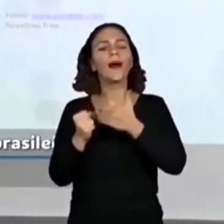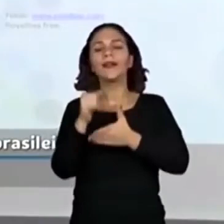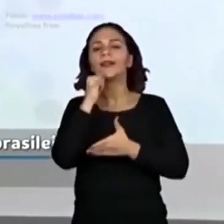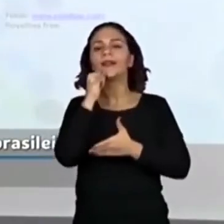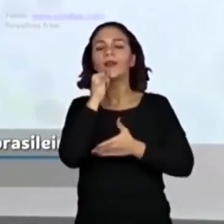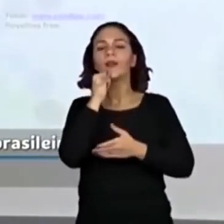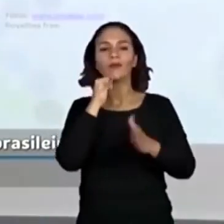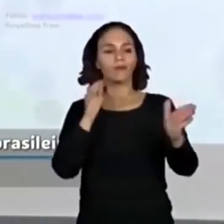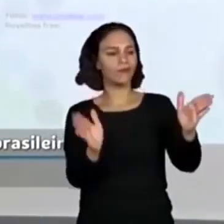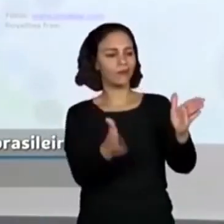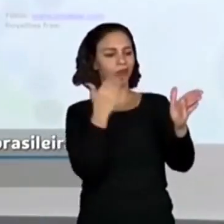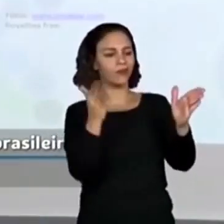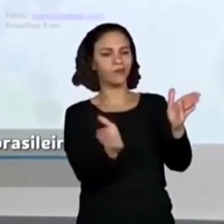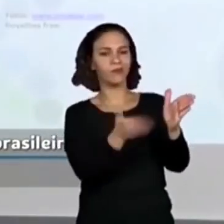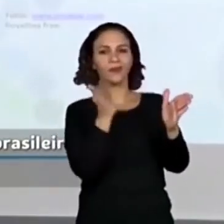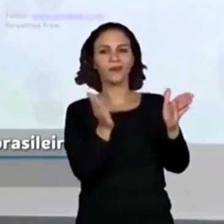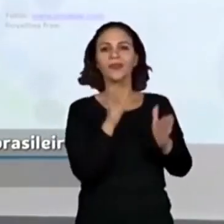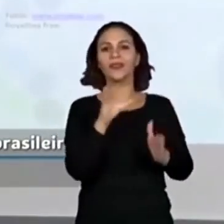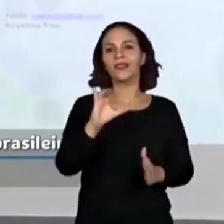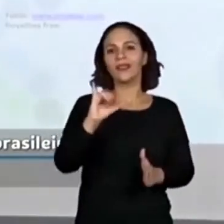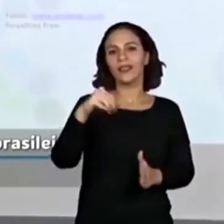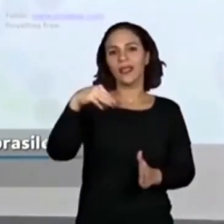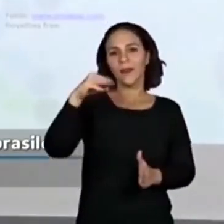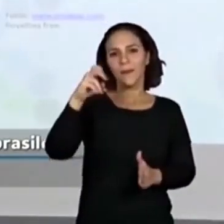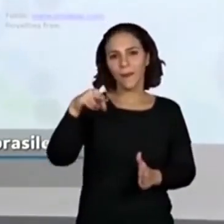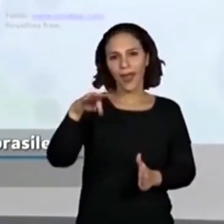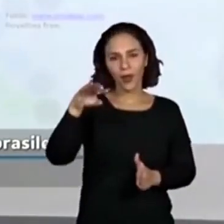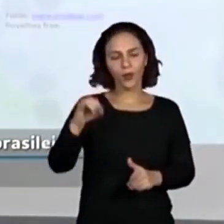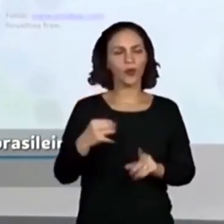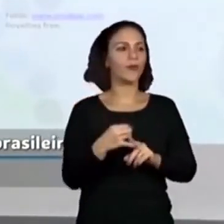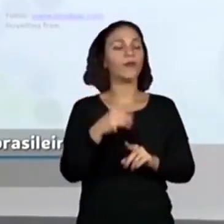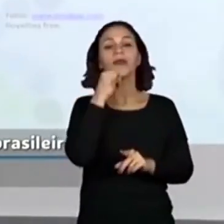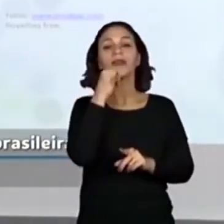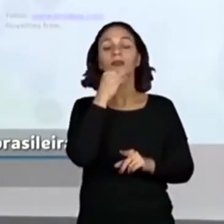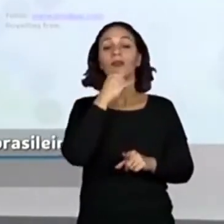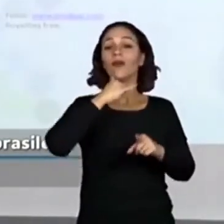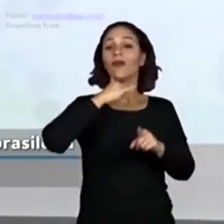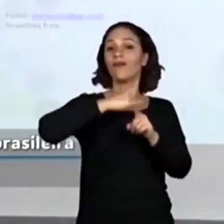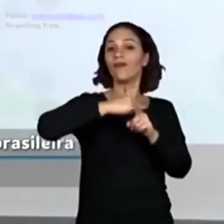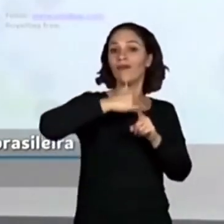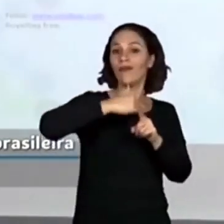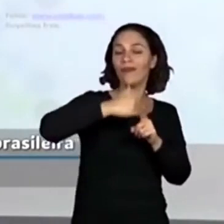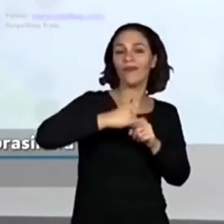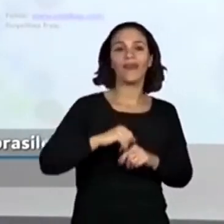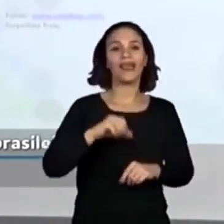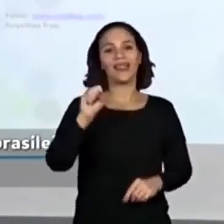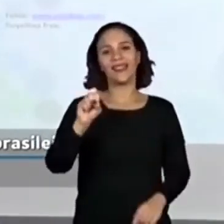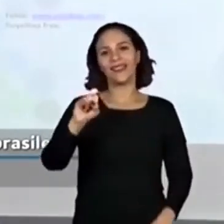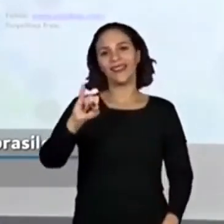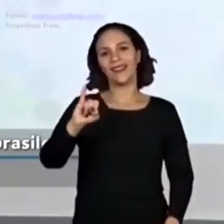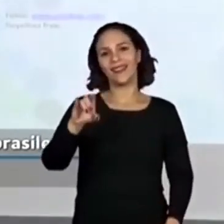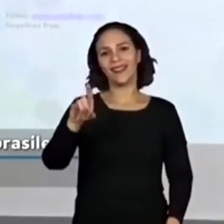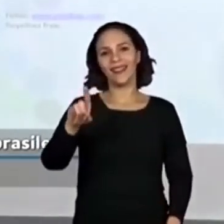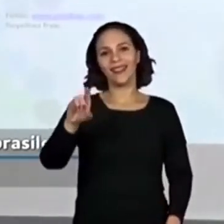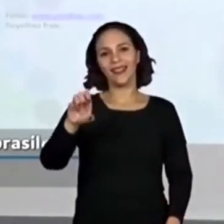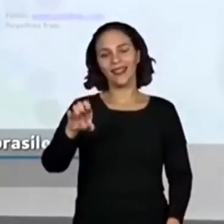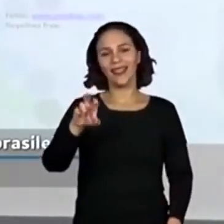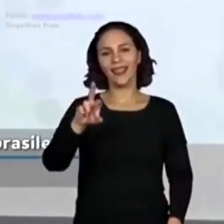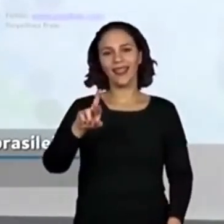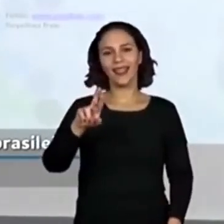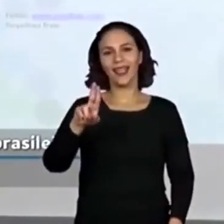cimento. As indústrias siderúrgicas, né, que produzem aço, vergalhões para construção